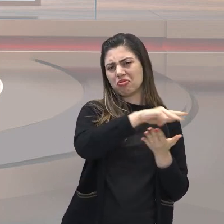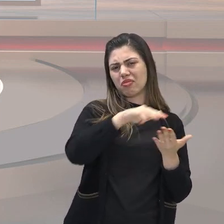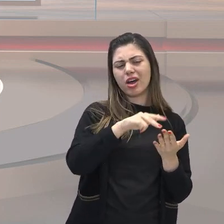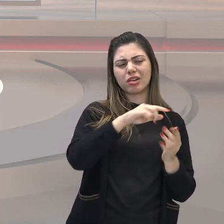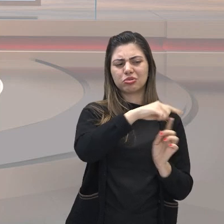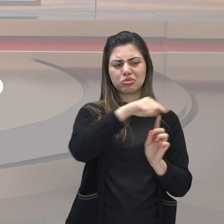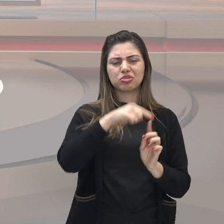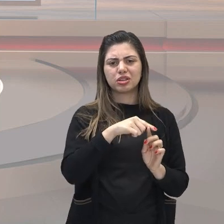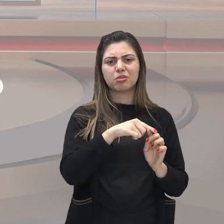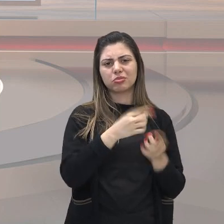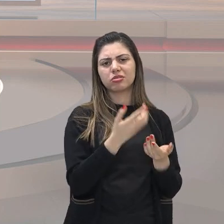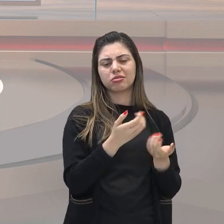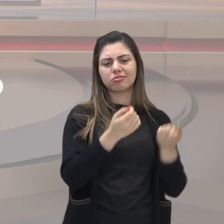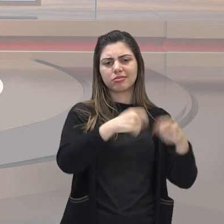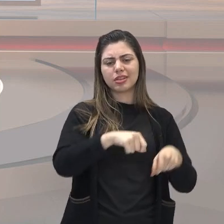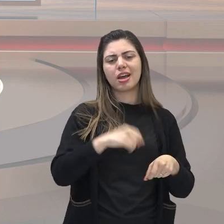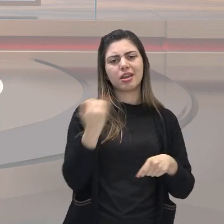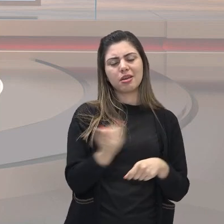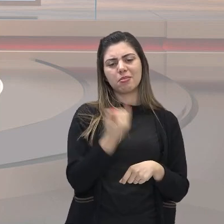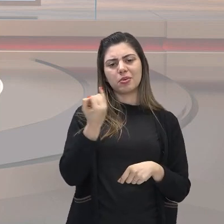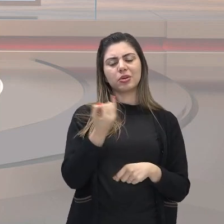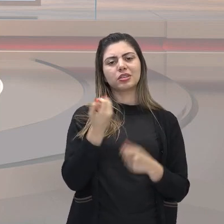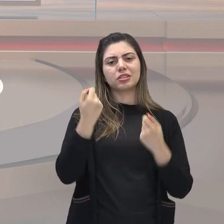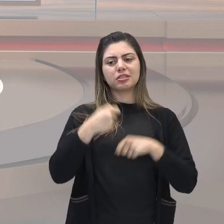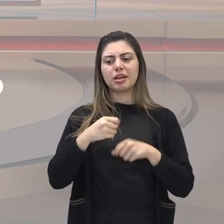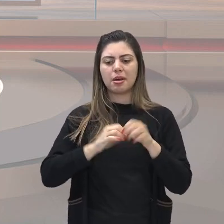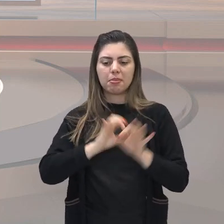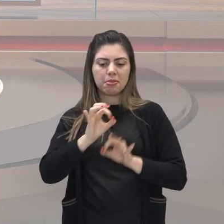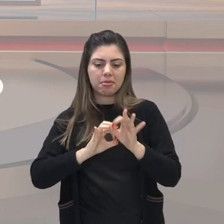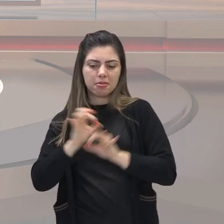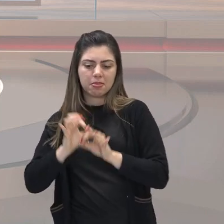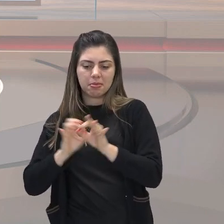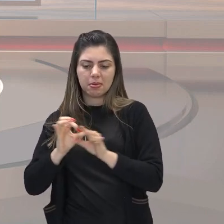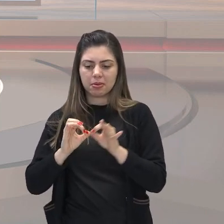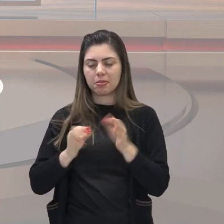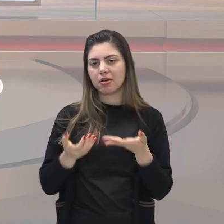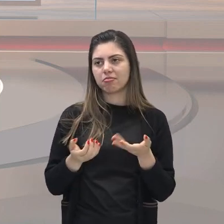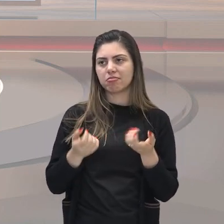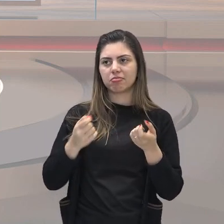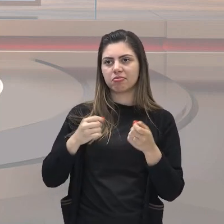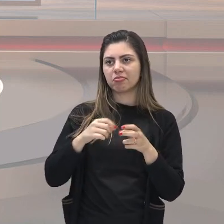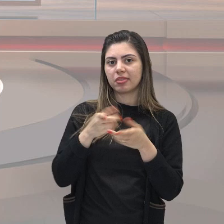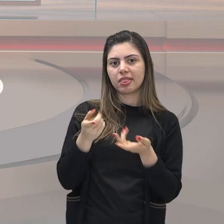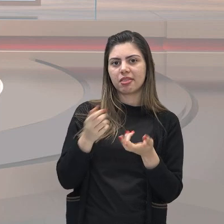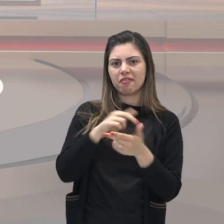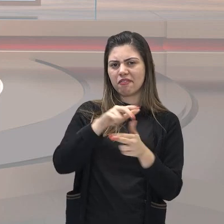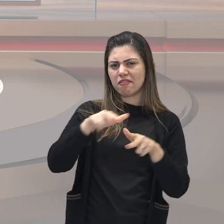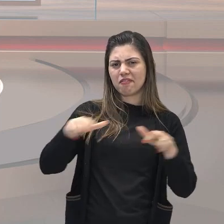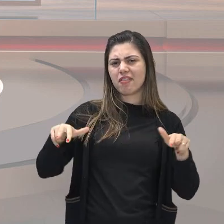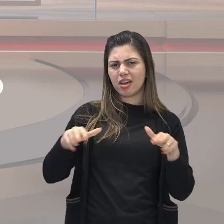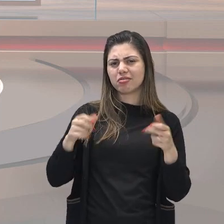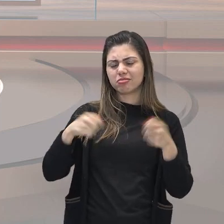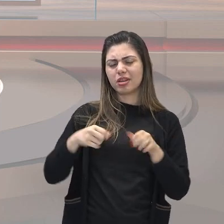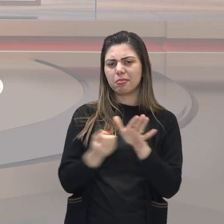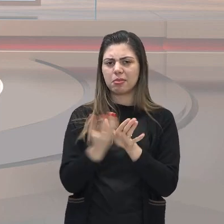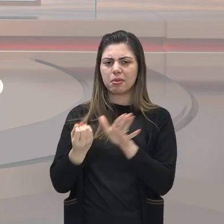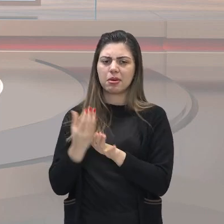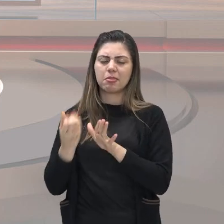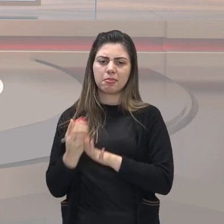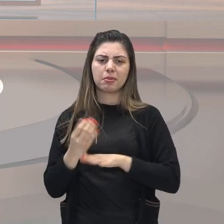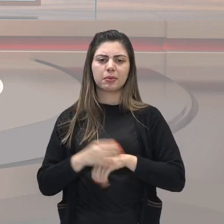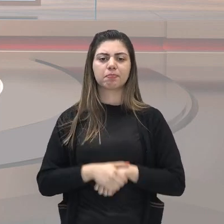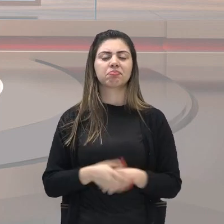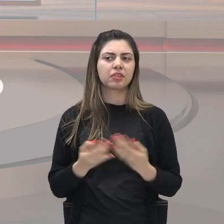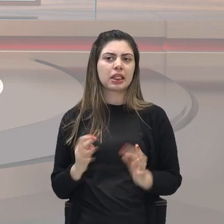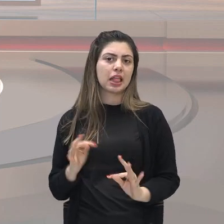maneira fundamental para a fabricação de componentes eletrônicos, que, por sinal, estão bem em alta, não